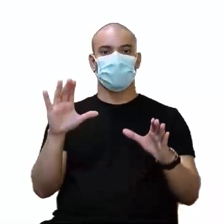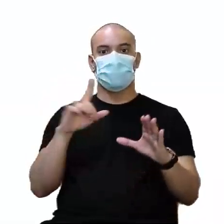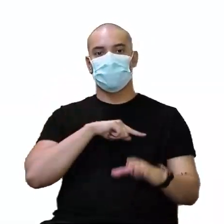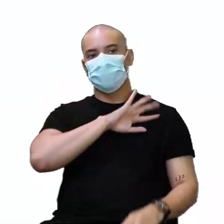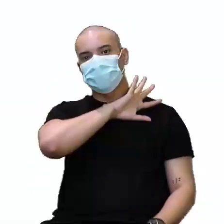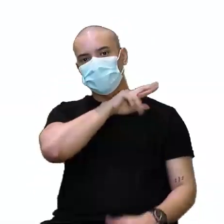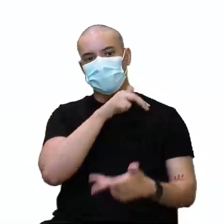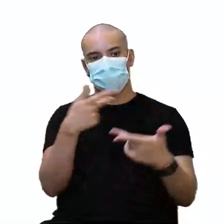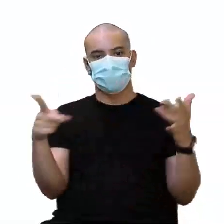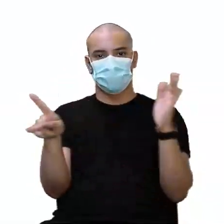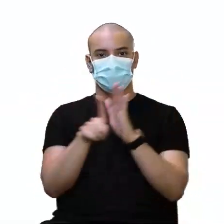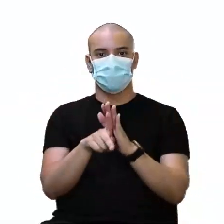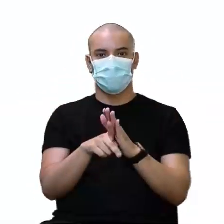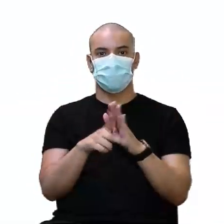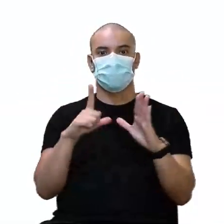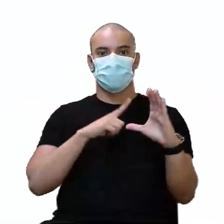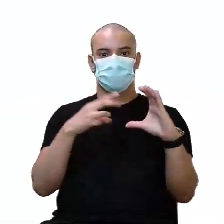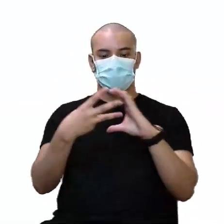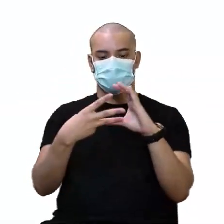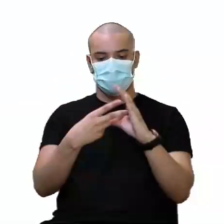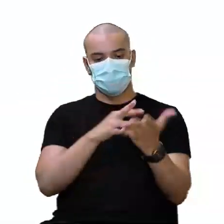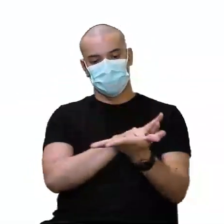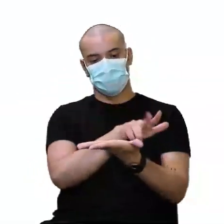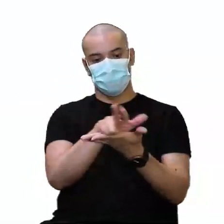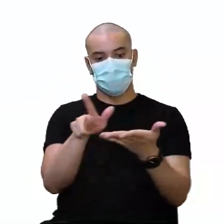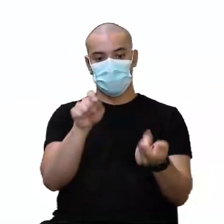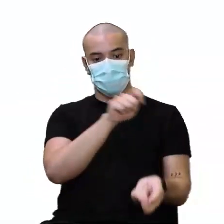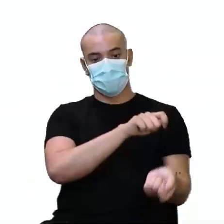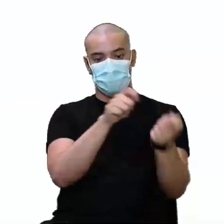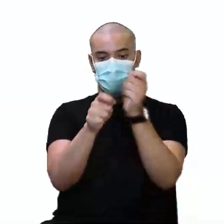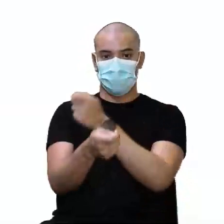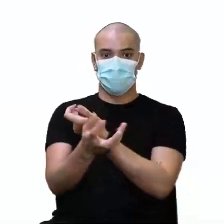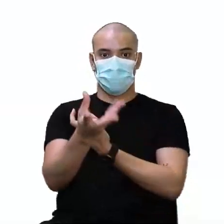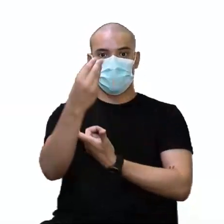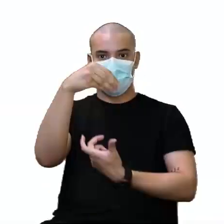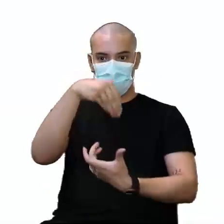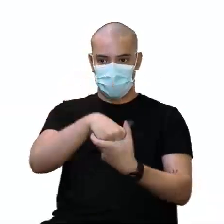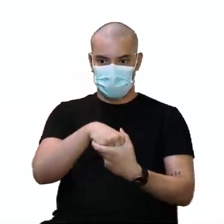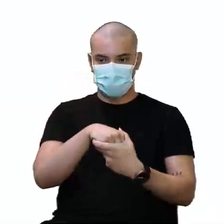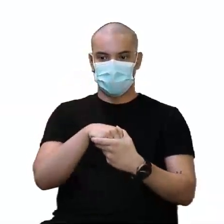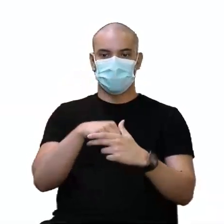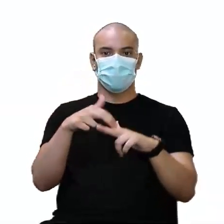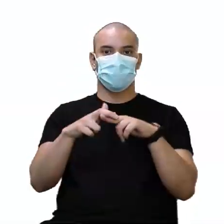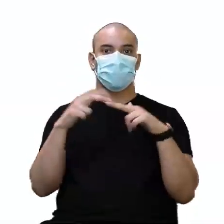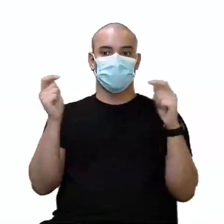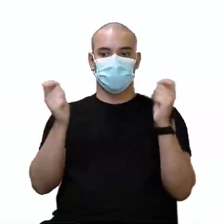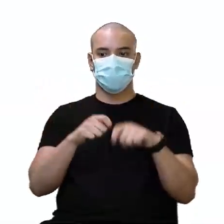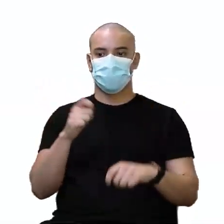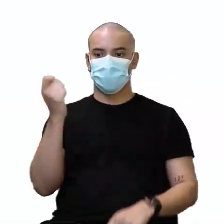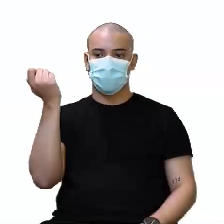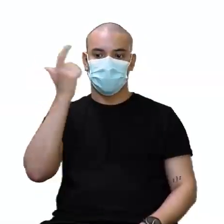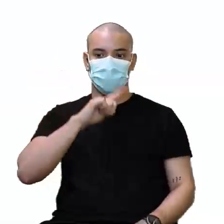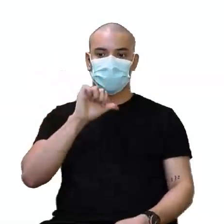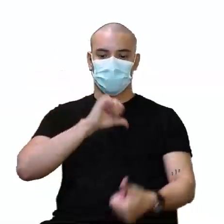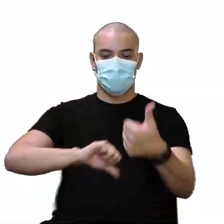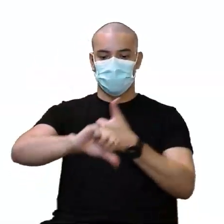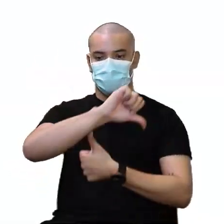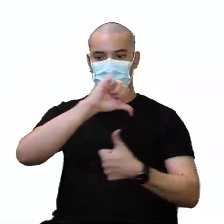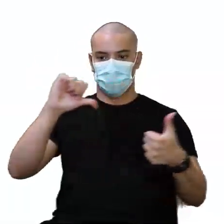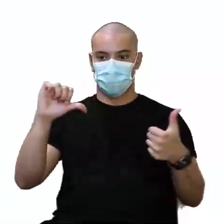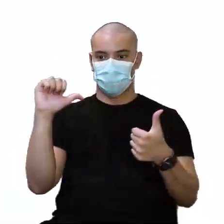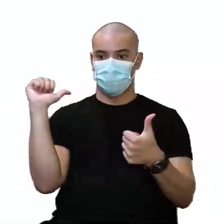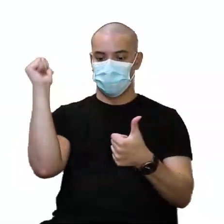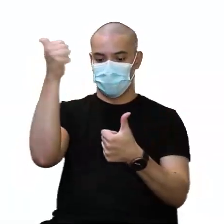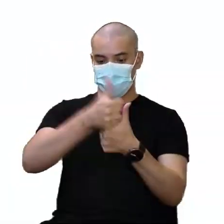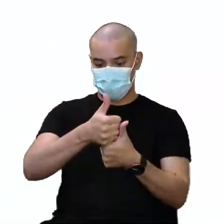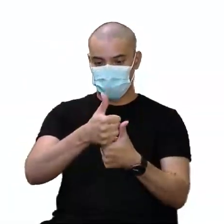pluricelulares que estavam adaptados a esse ambiente e que iam se transformando, foram sofrendo